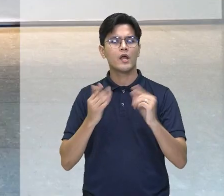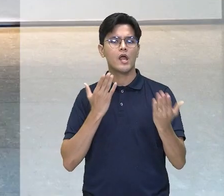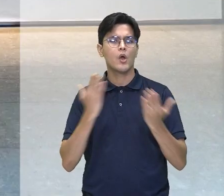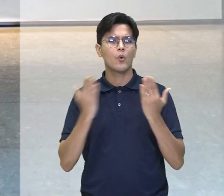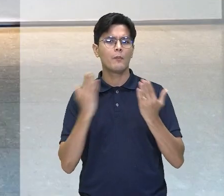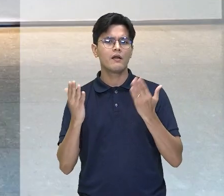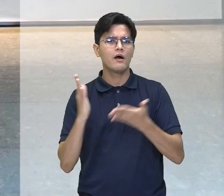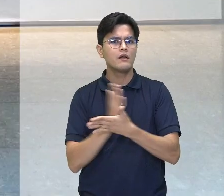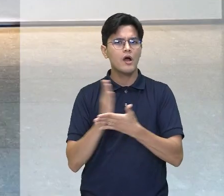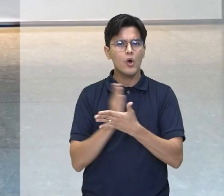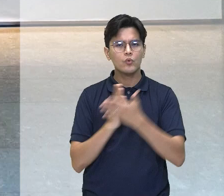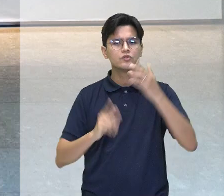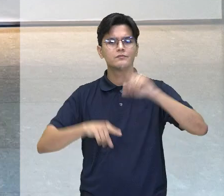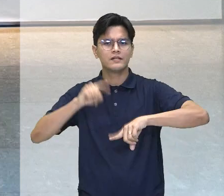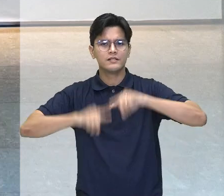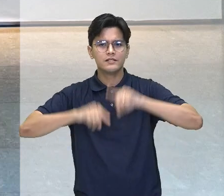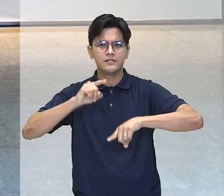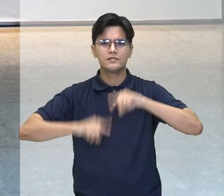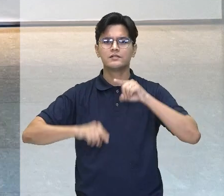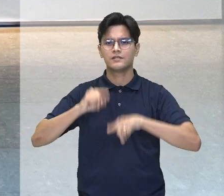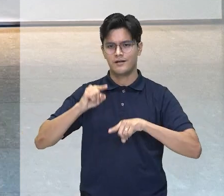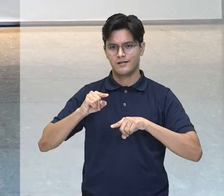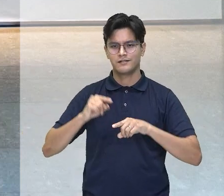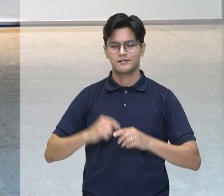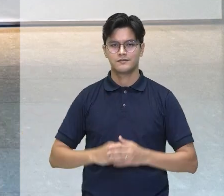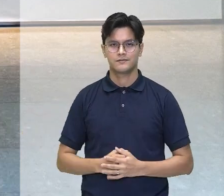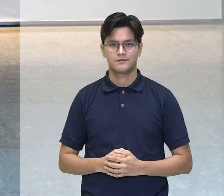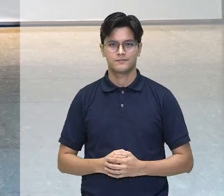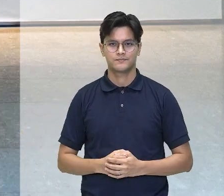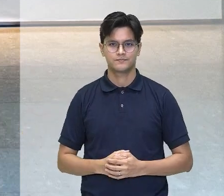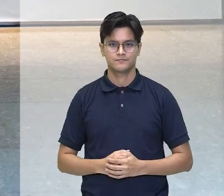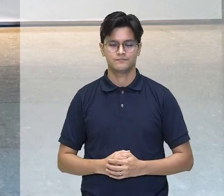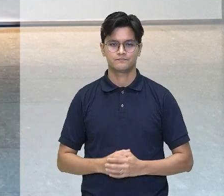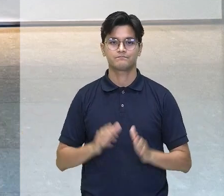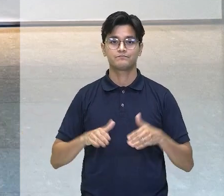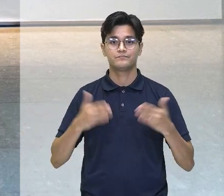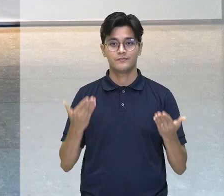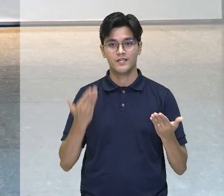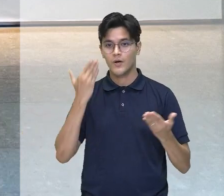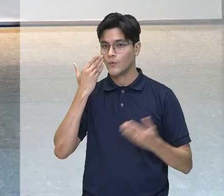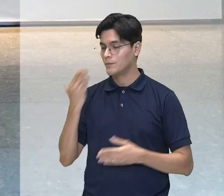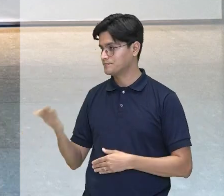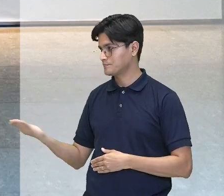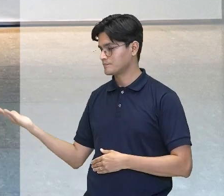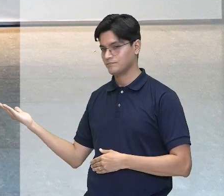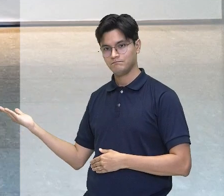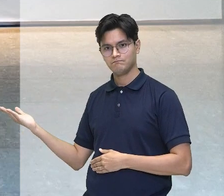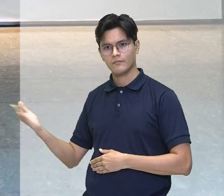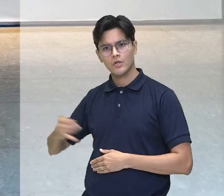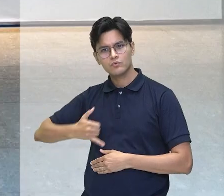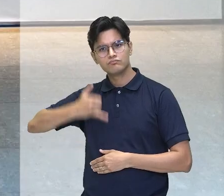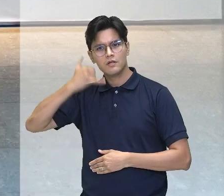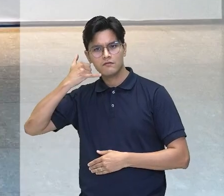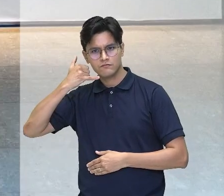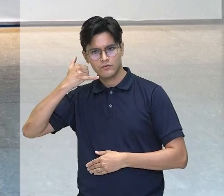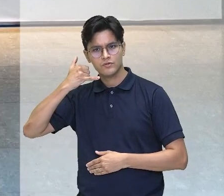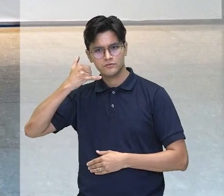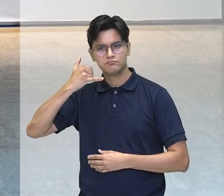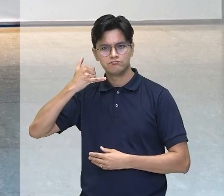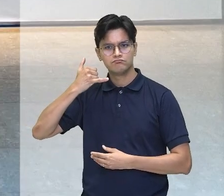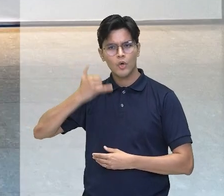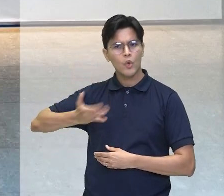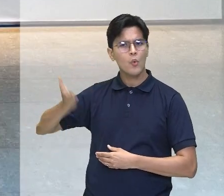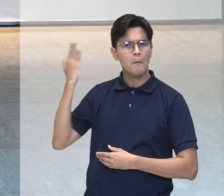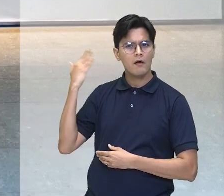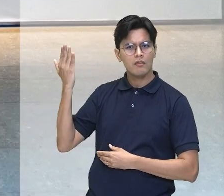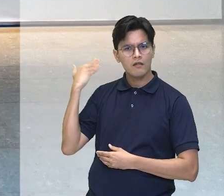alguns instrumentos e sua evolução ao longo da história, certo? Então, vejam só os aparelhos telefônicos. Então,